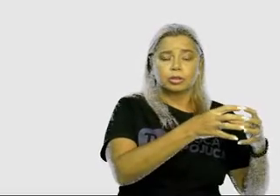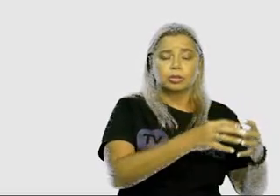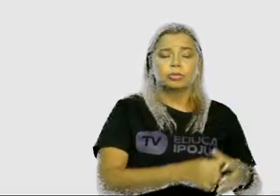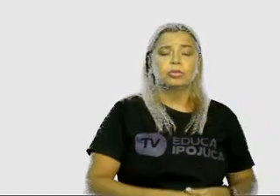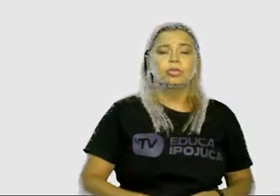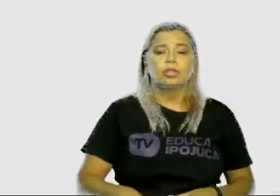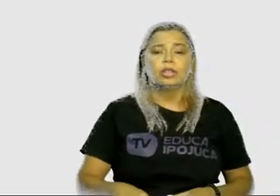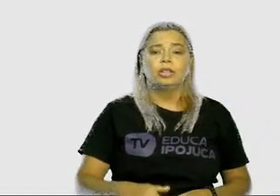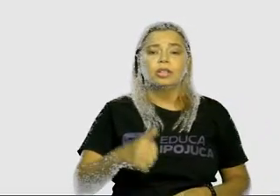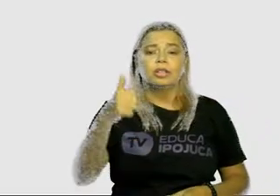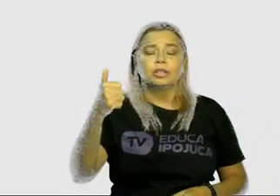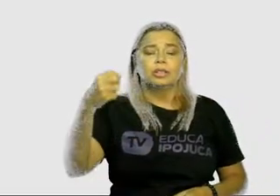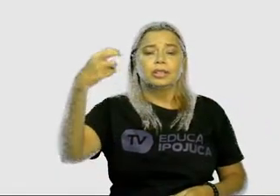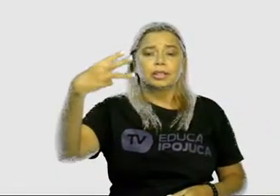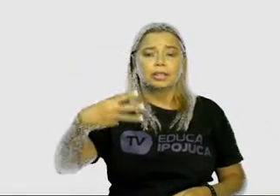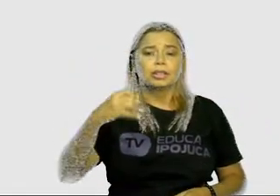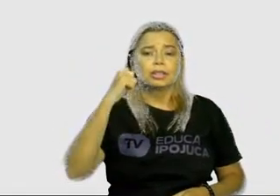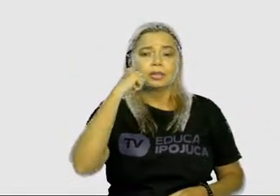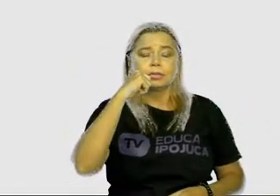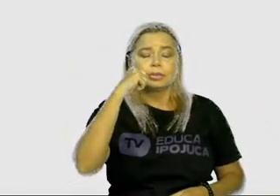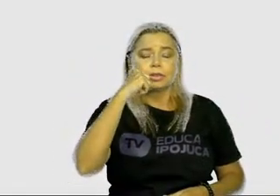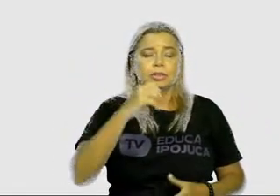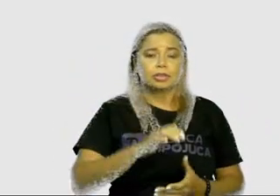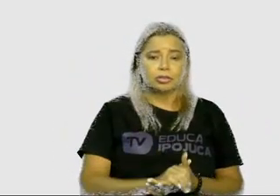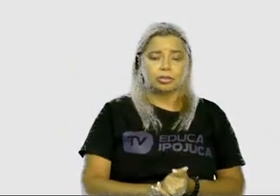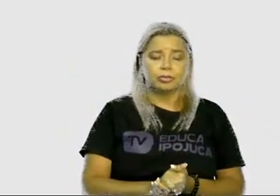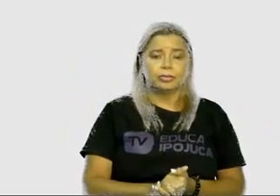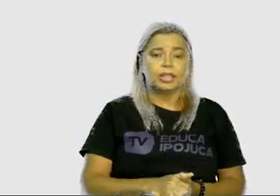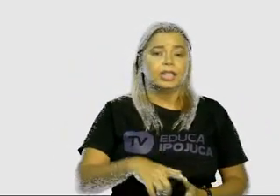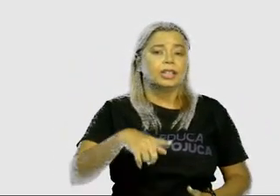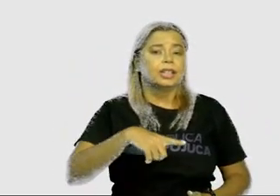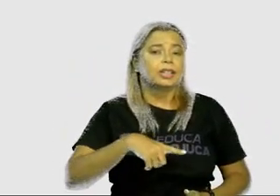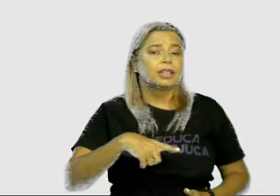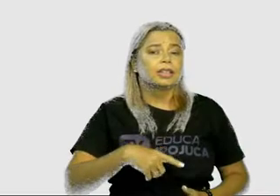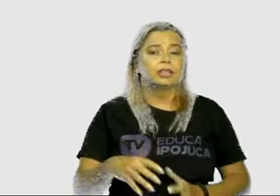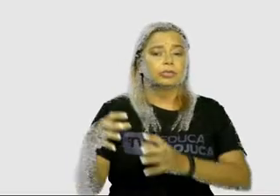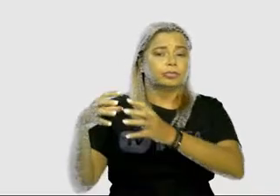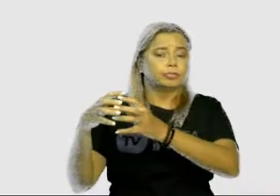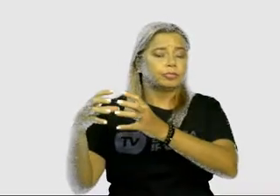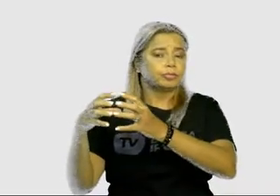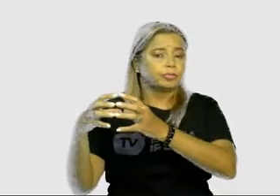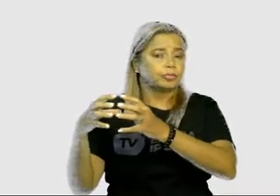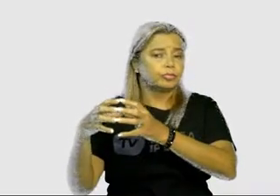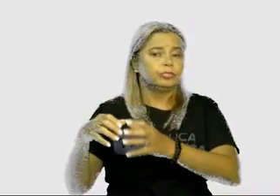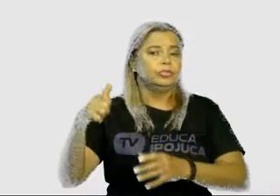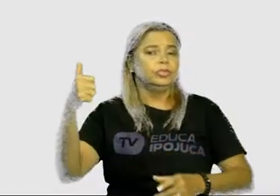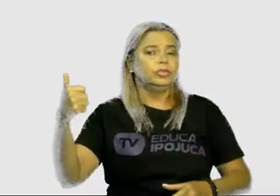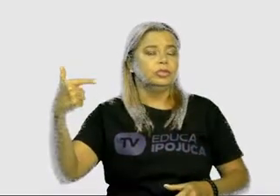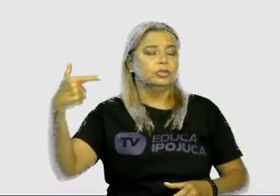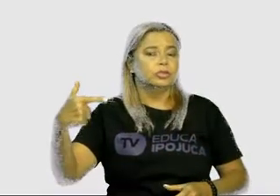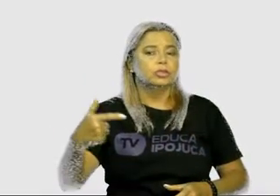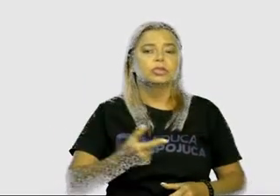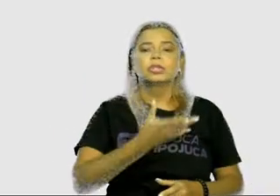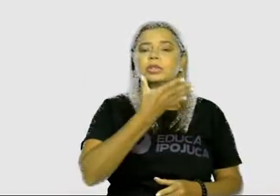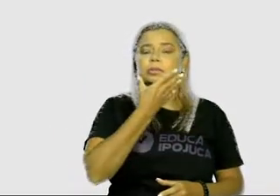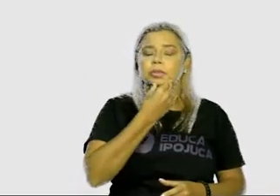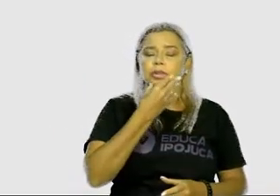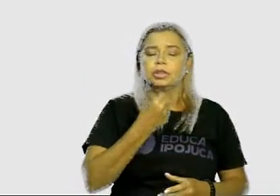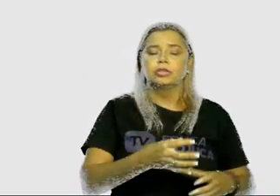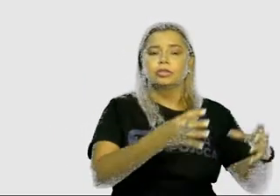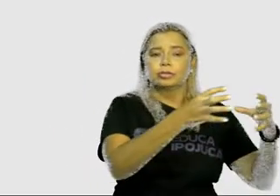13 meninas. Portanto, 12 meninos e 13 meninas. Quem é que está em maior grupo? Qual